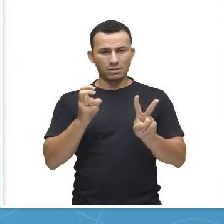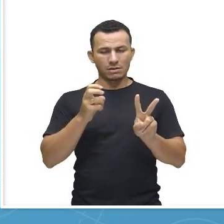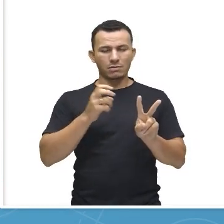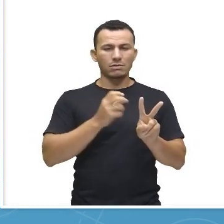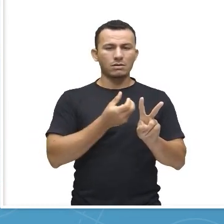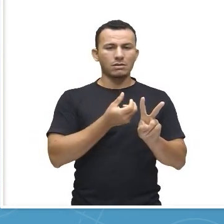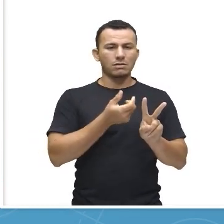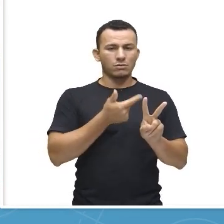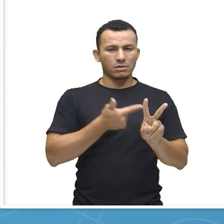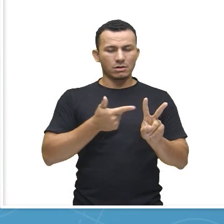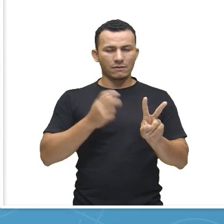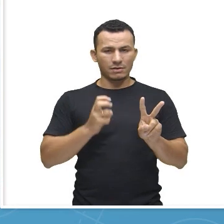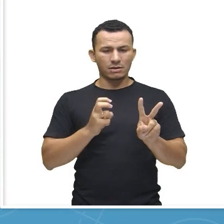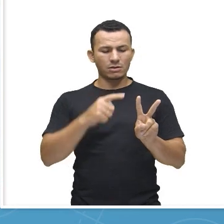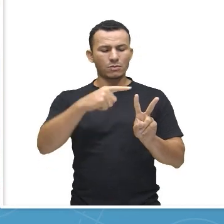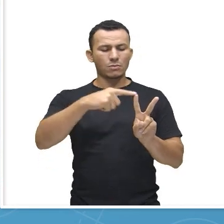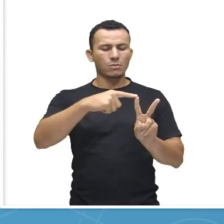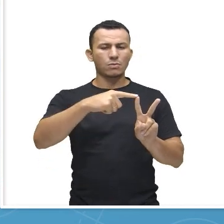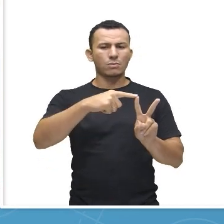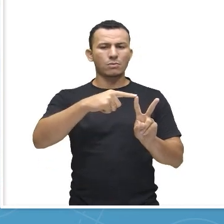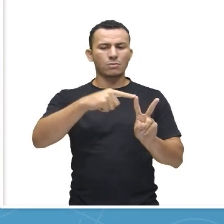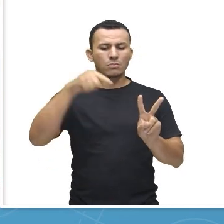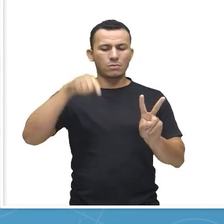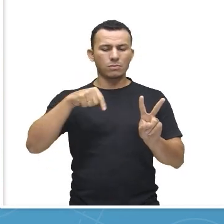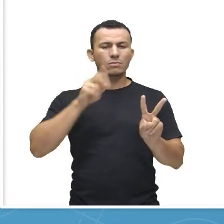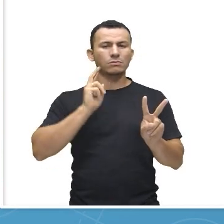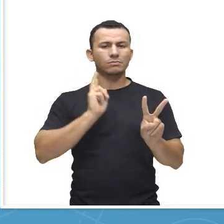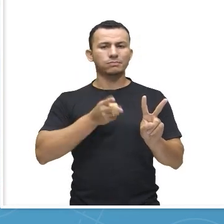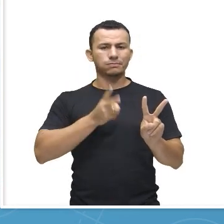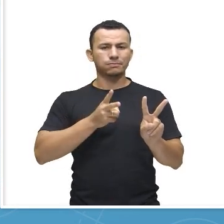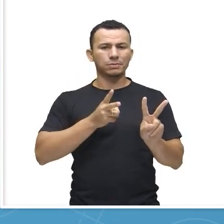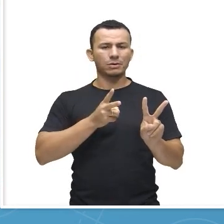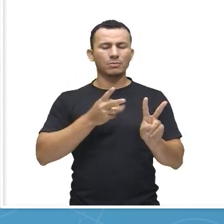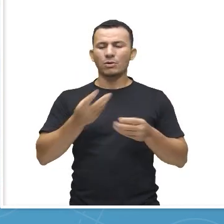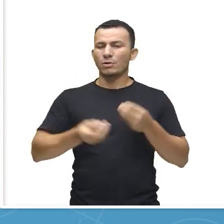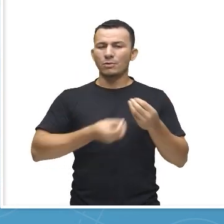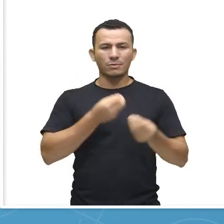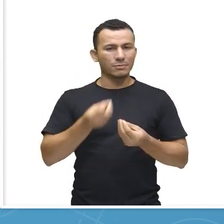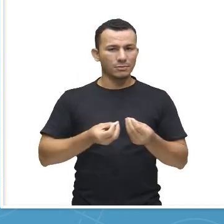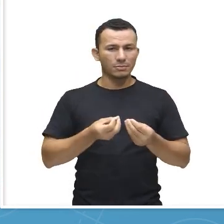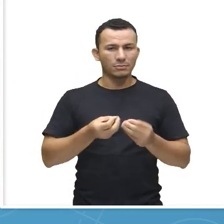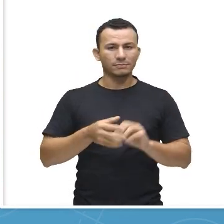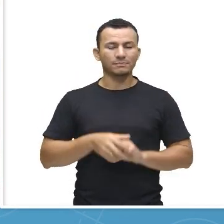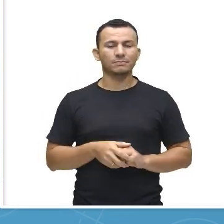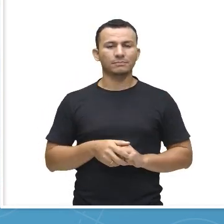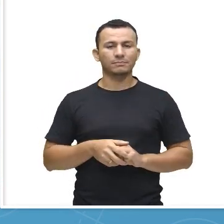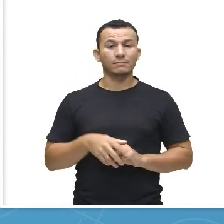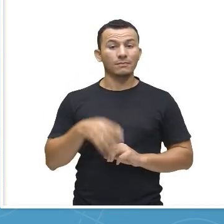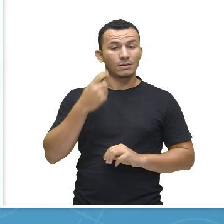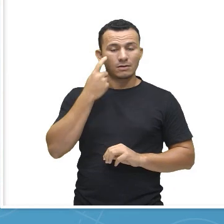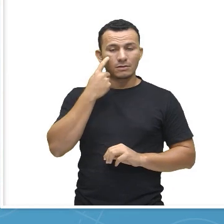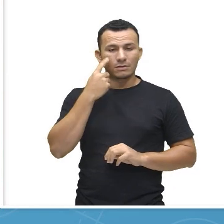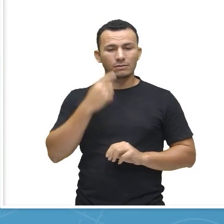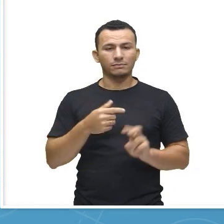eles estão no mesmo radical. O que você pode fazer, né? Faz o seguinte, ó,